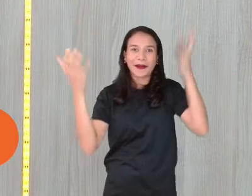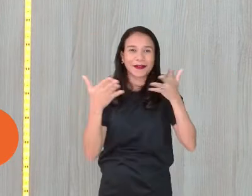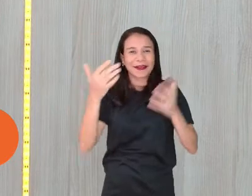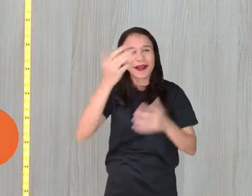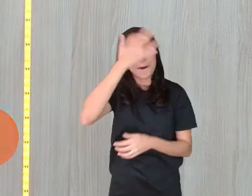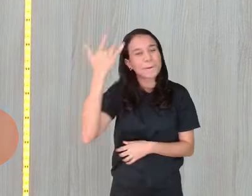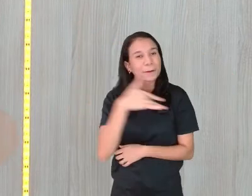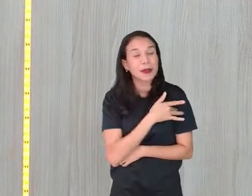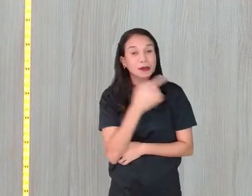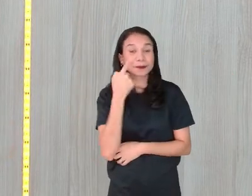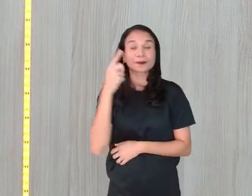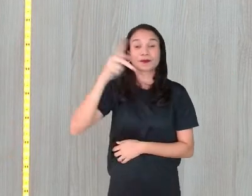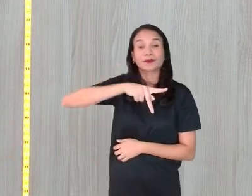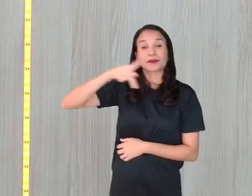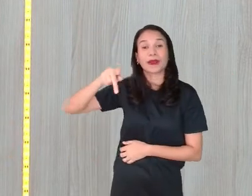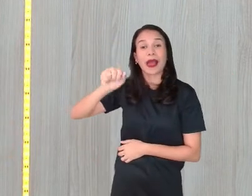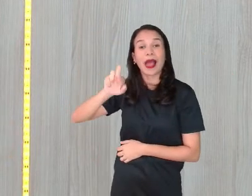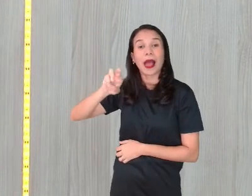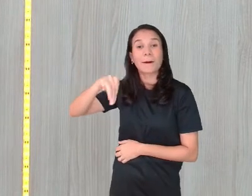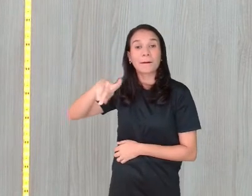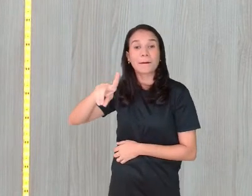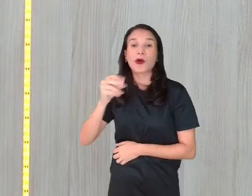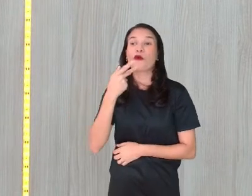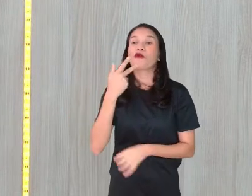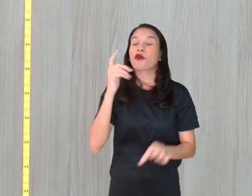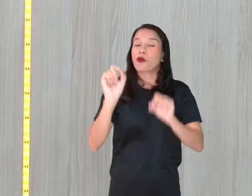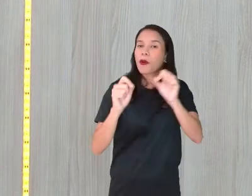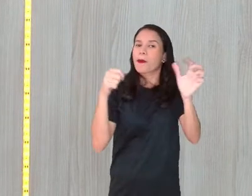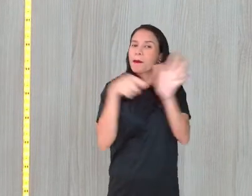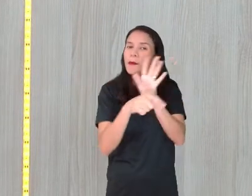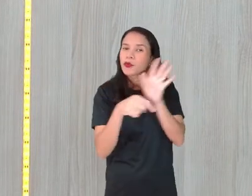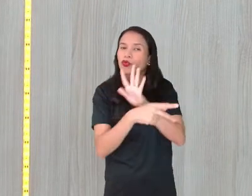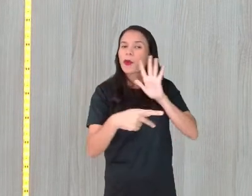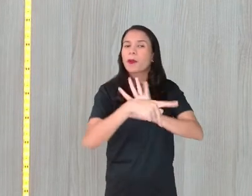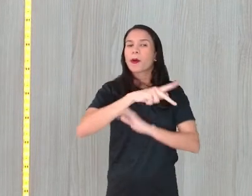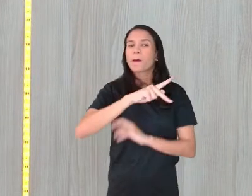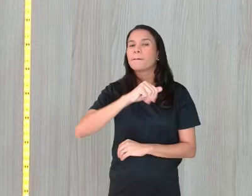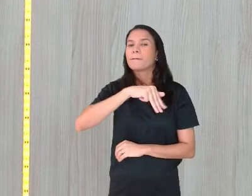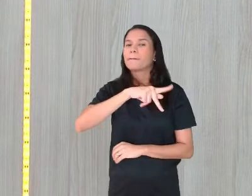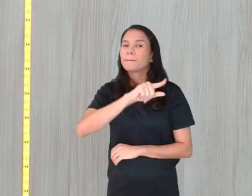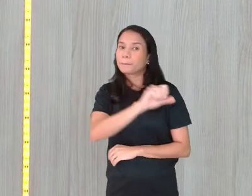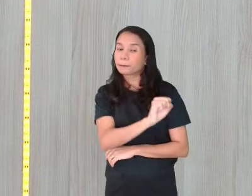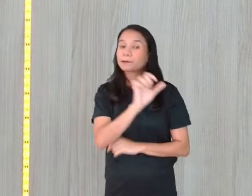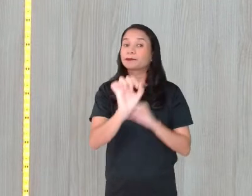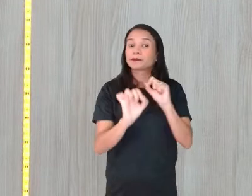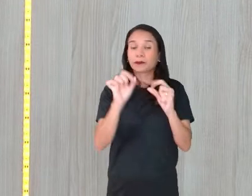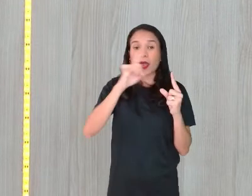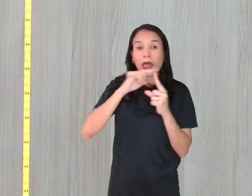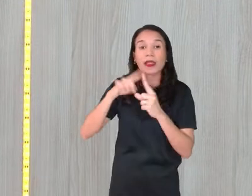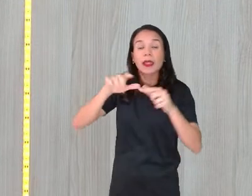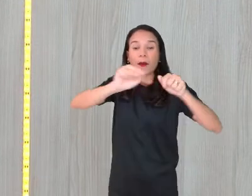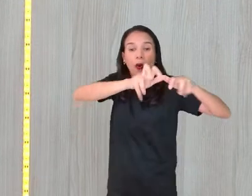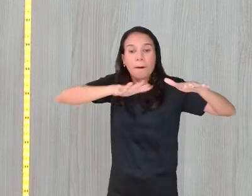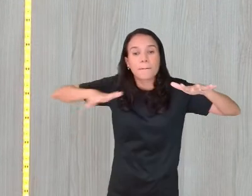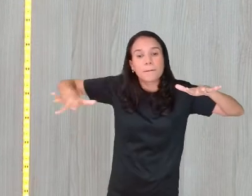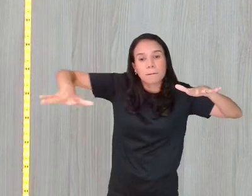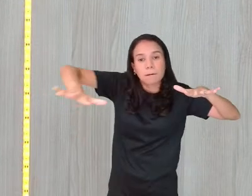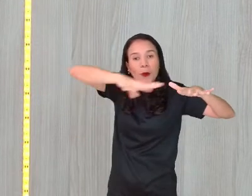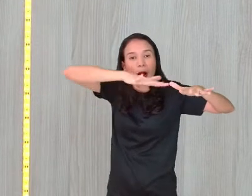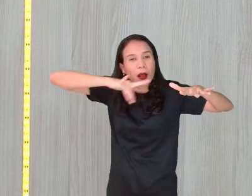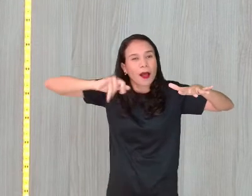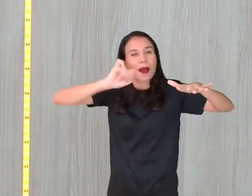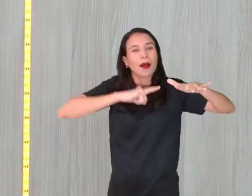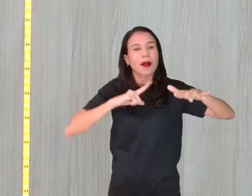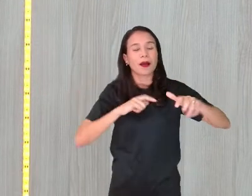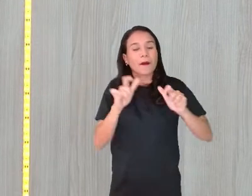Gente, o que o professor Armando estava falando aí, ele perguntou lá dos Pampas gaúchos, né? São tipos de planícies, né?